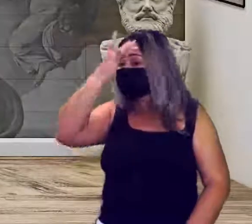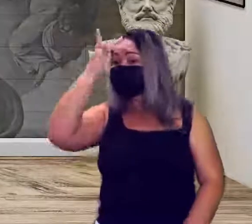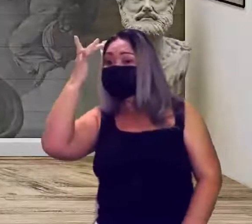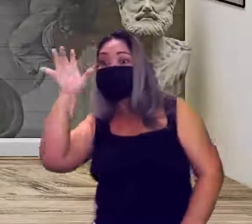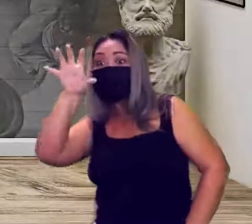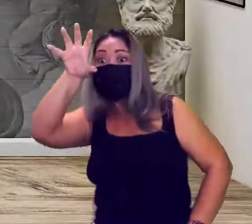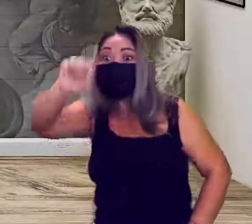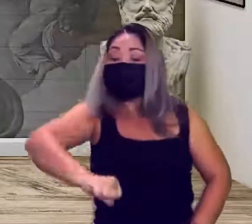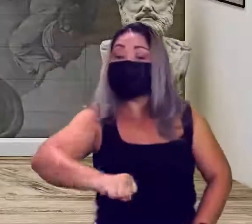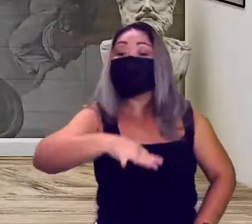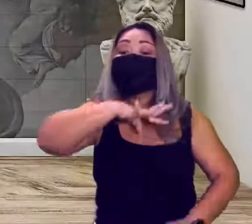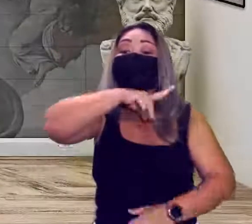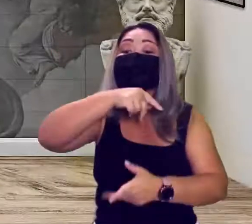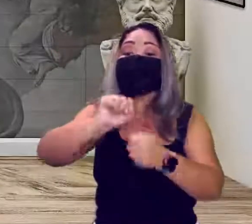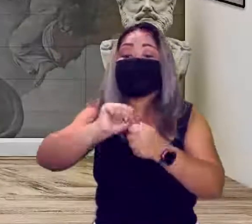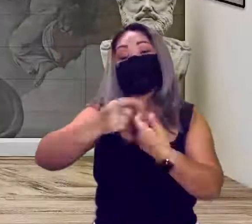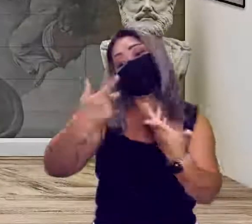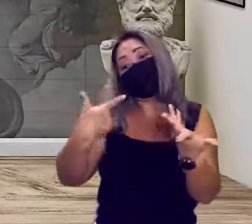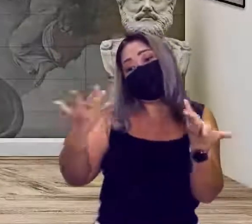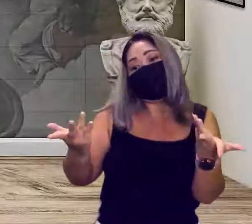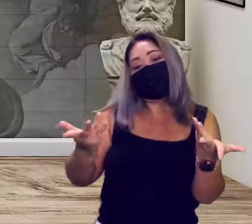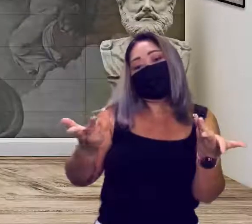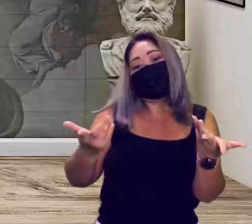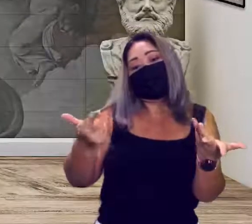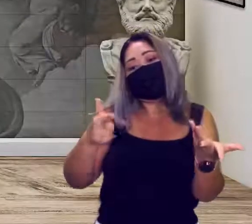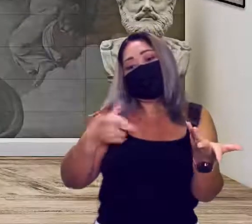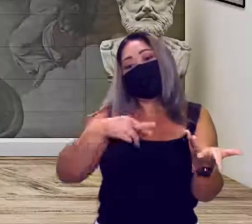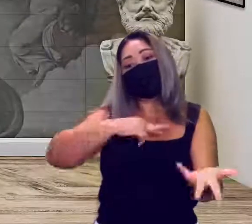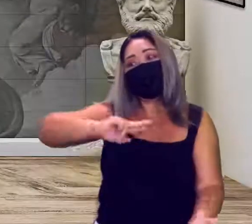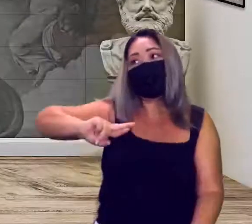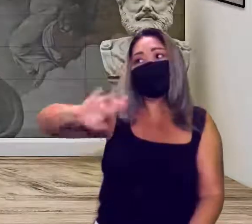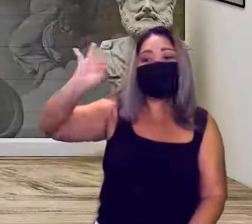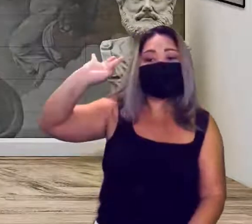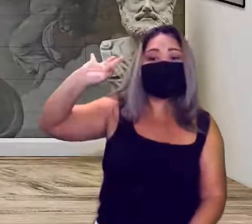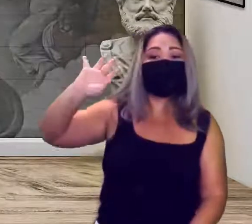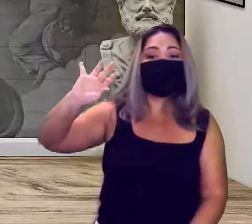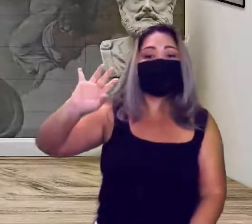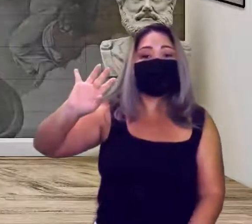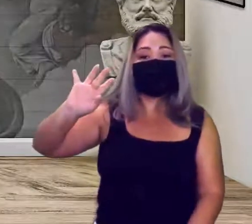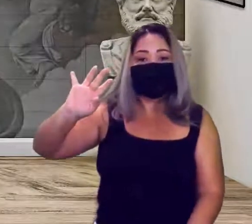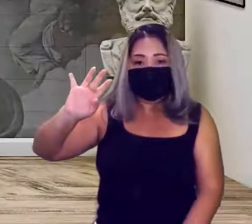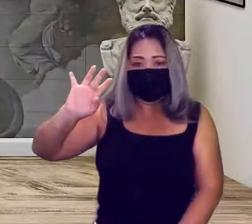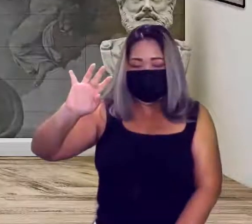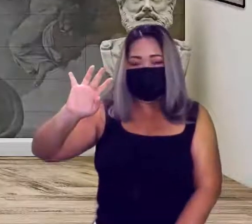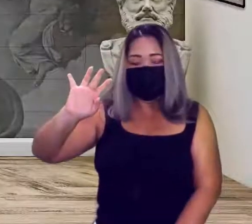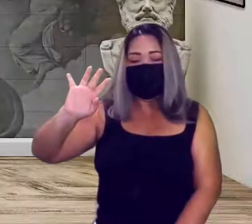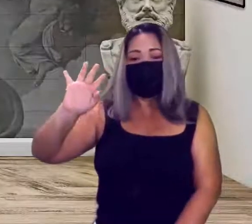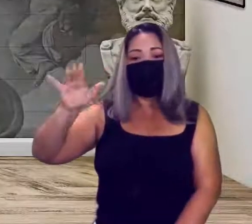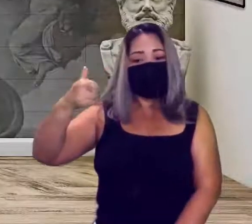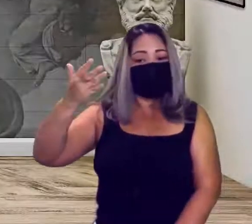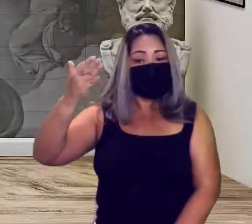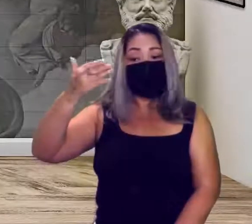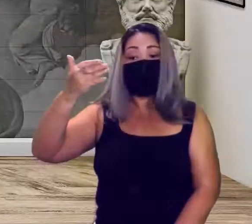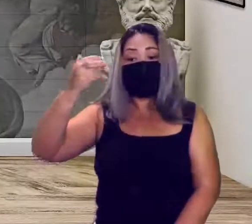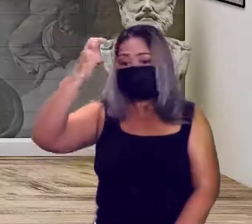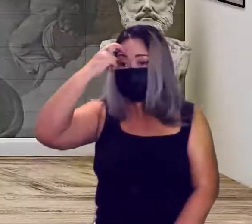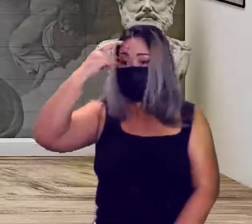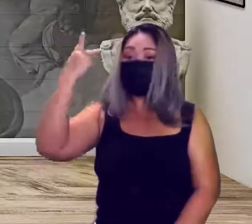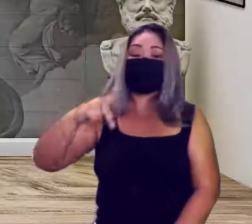seja, na religião, vamos dizer que não existia religião naquele tempo, mas dizer que a cultuação dele, a